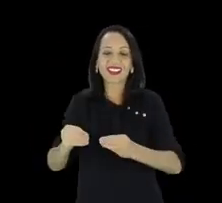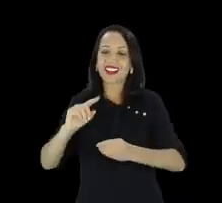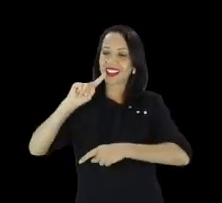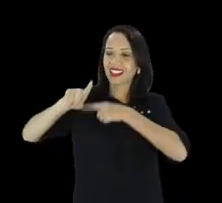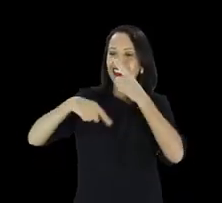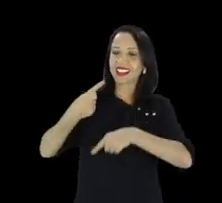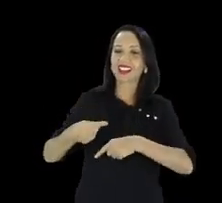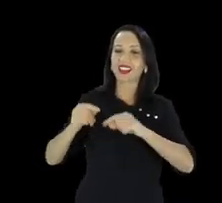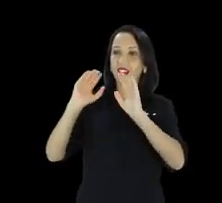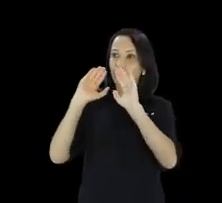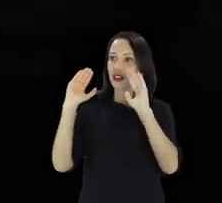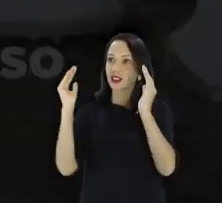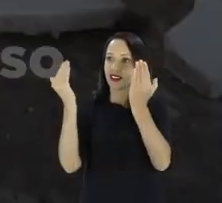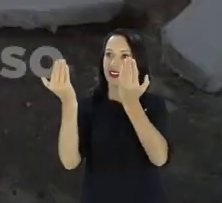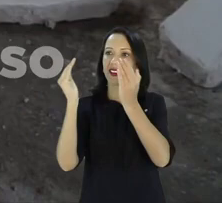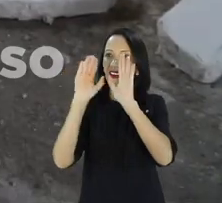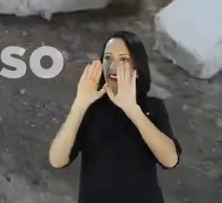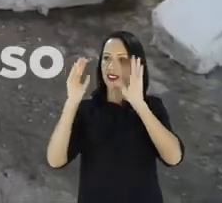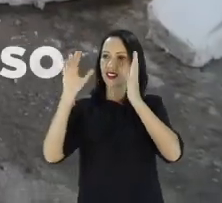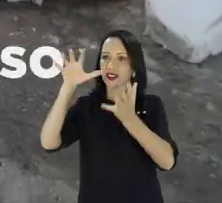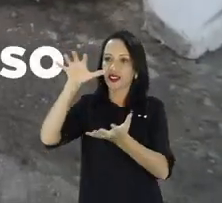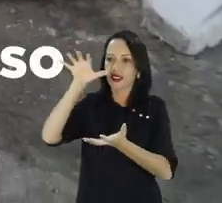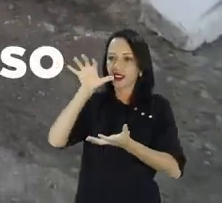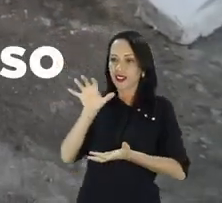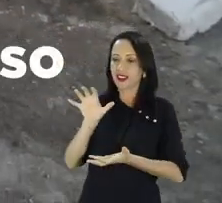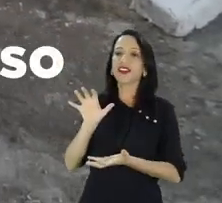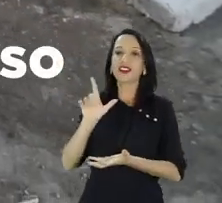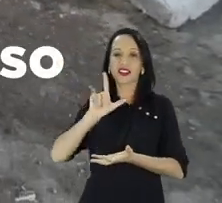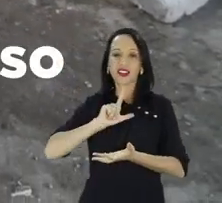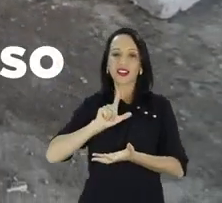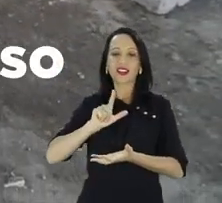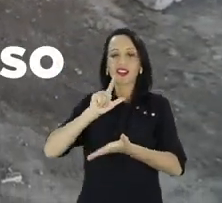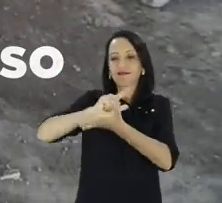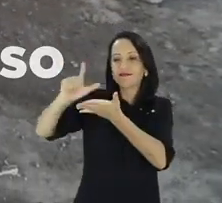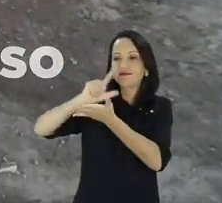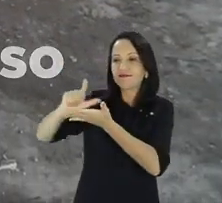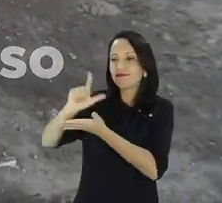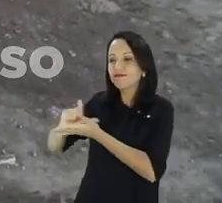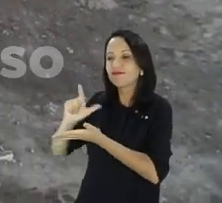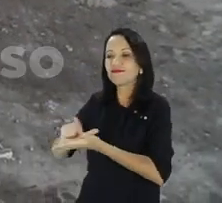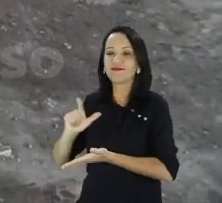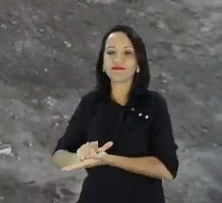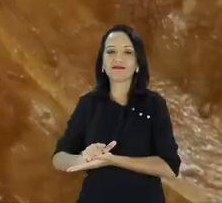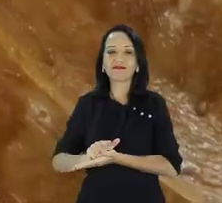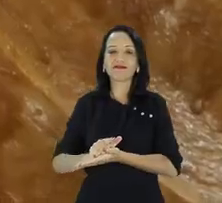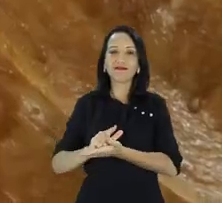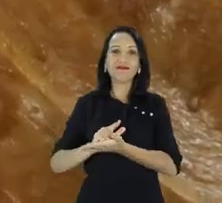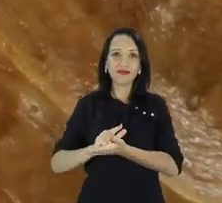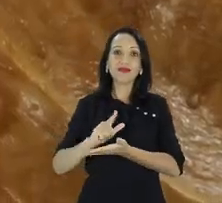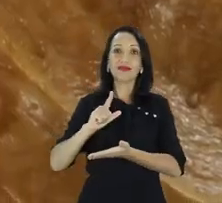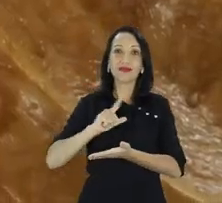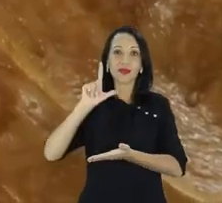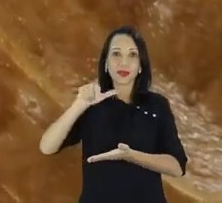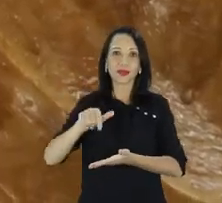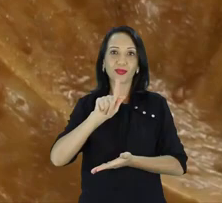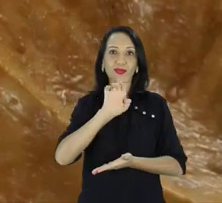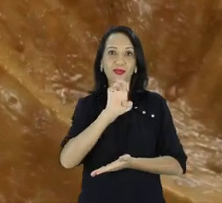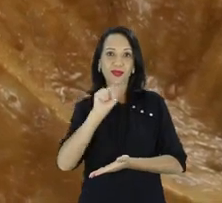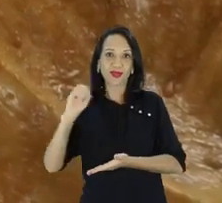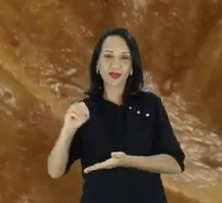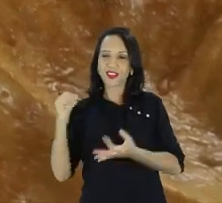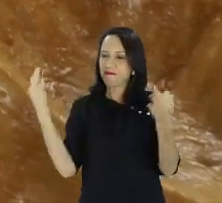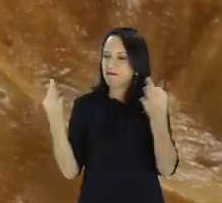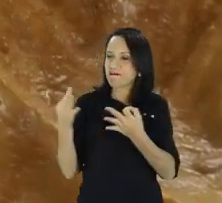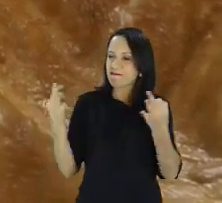então depois que é tirado o molde né em várias partes eles têm que limpar esse molde que são partes de gesso fazem um acabamento